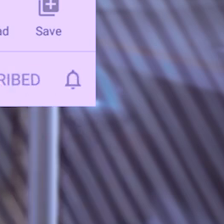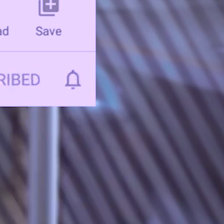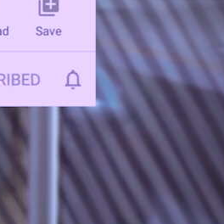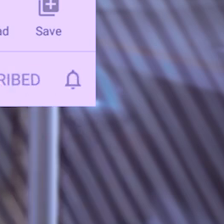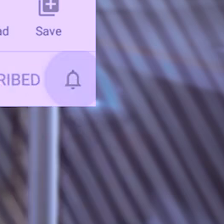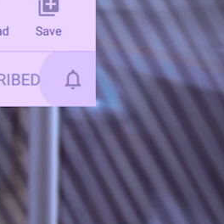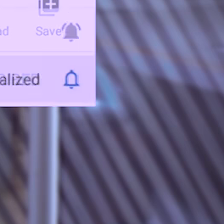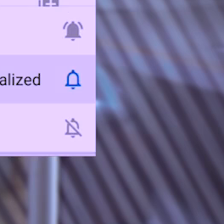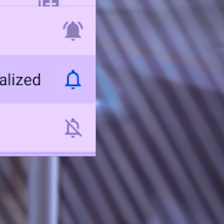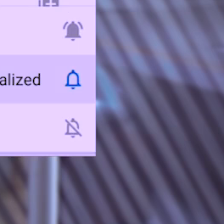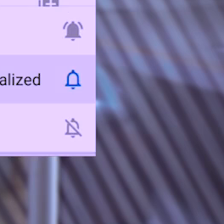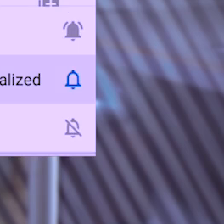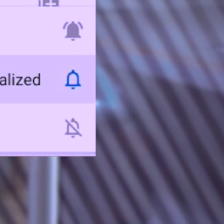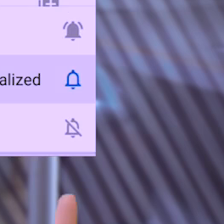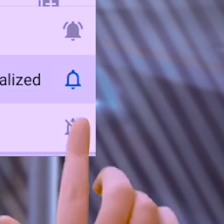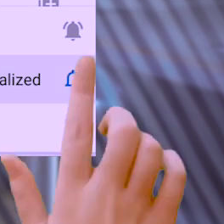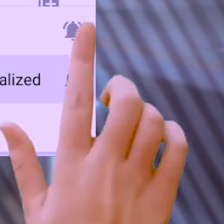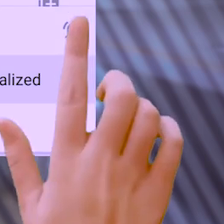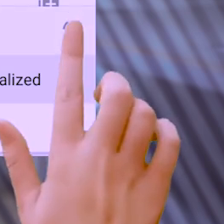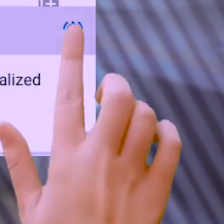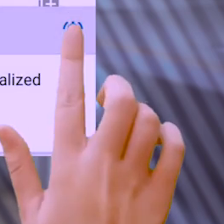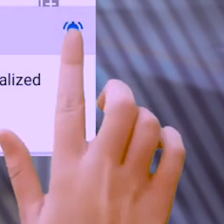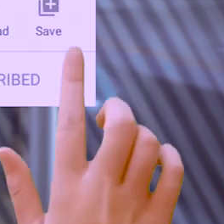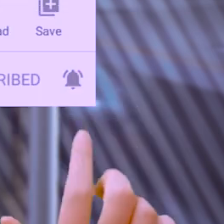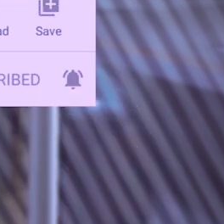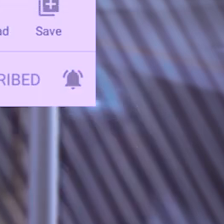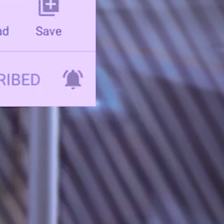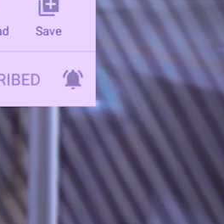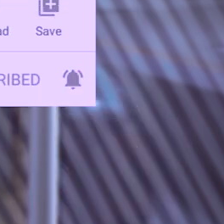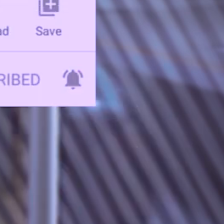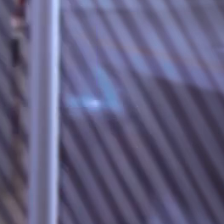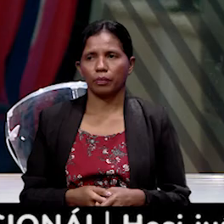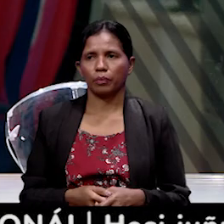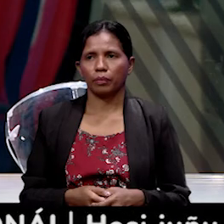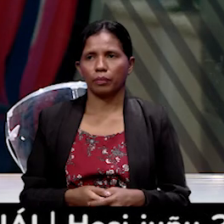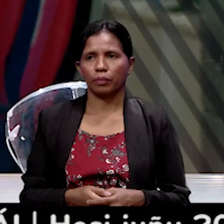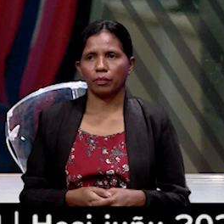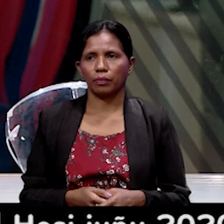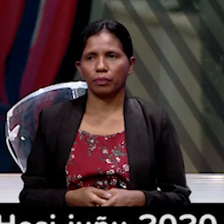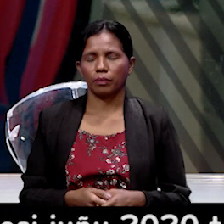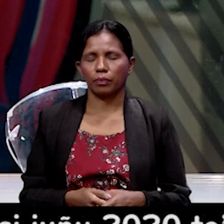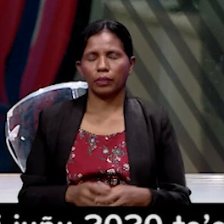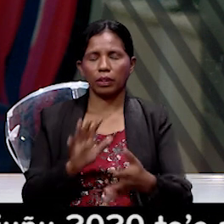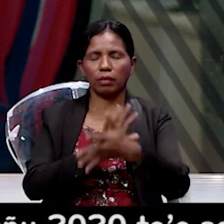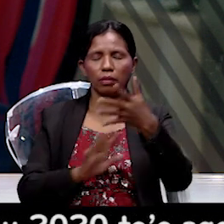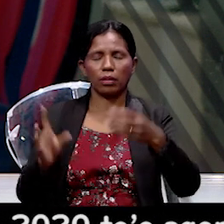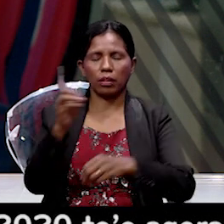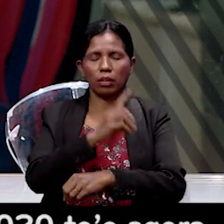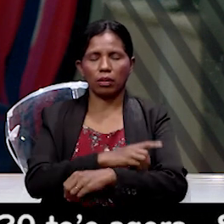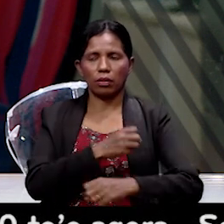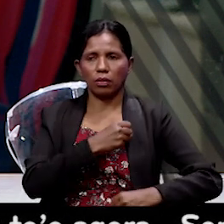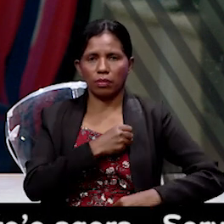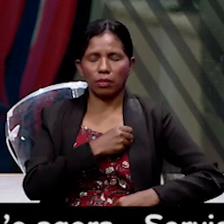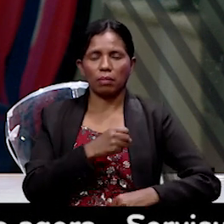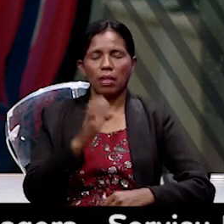no hanehan botão notificação atunune la bele la com informação fom husiami. Celebração Lorong Valentil